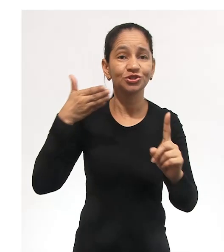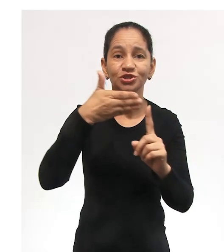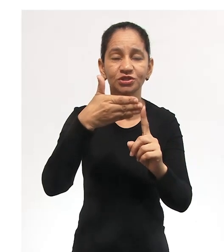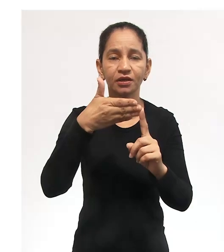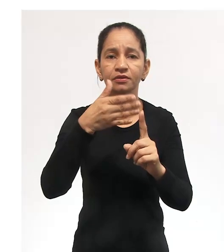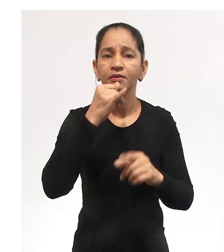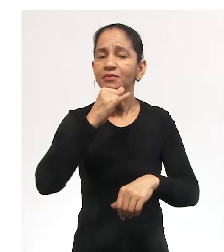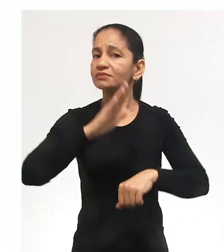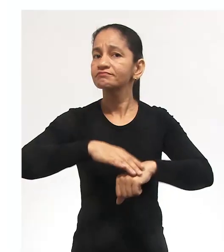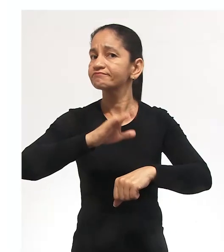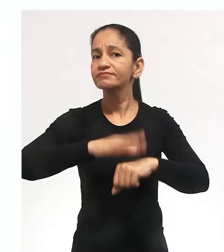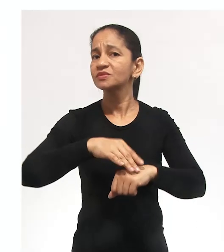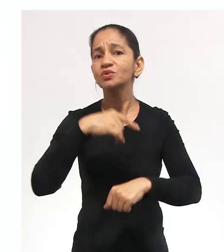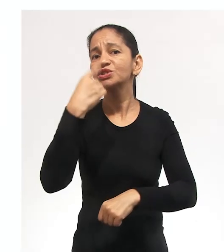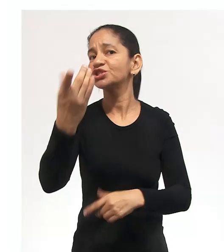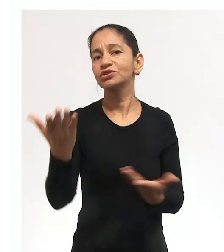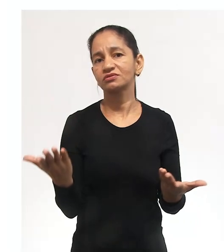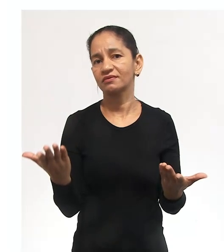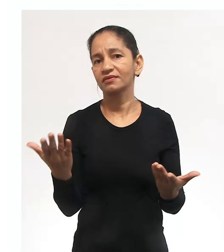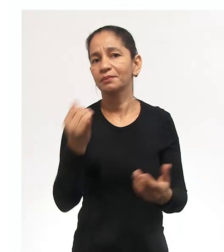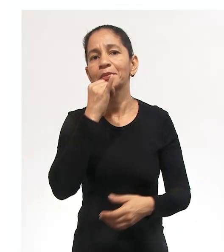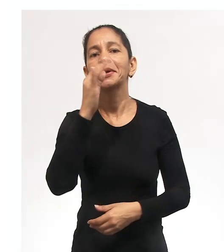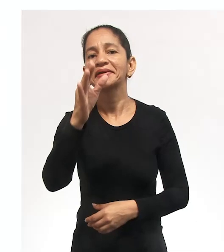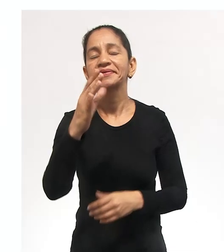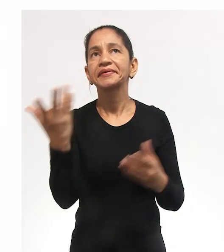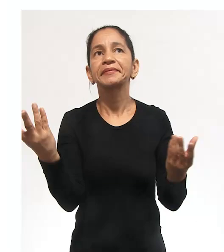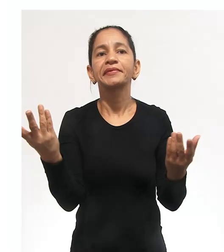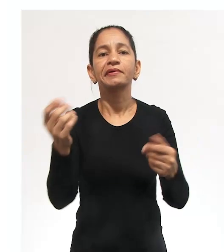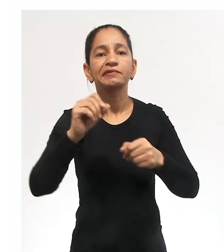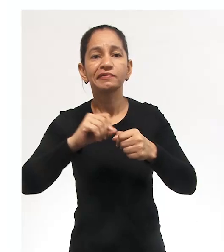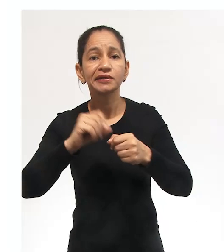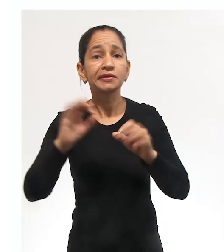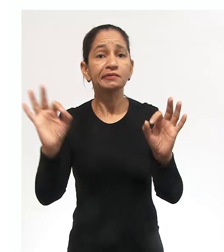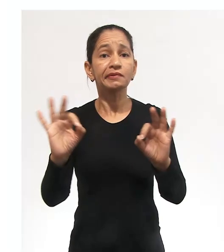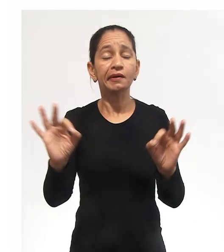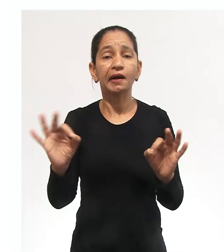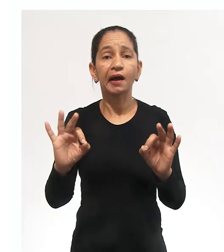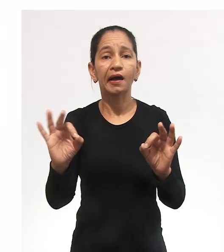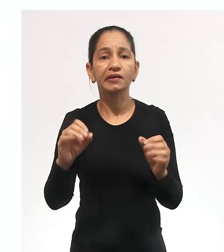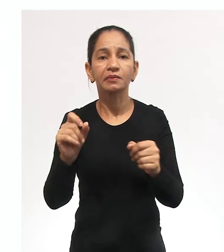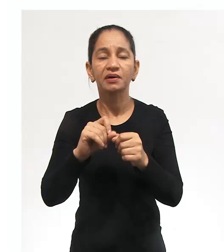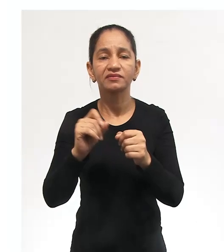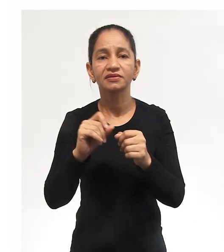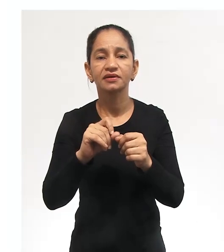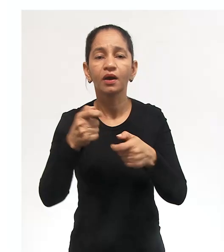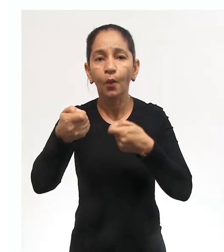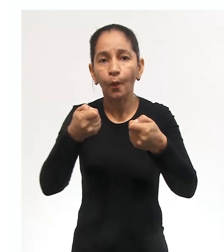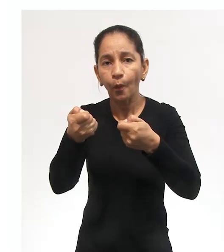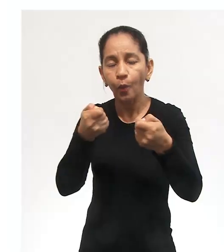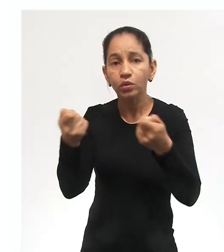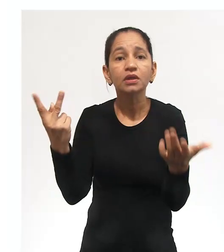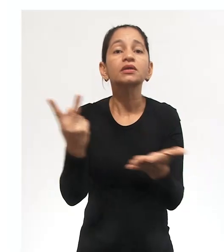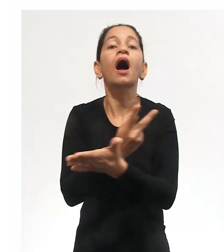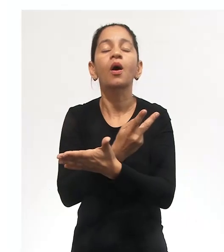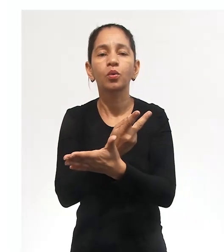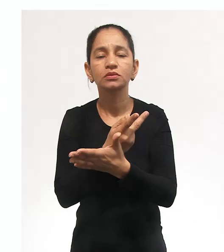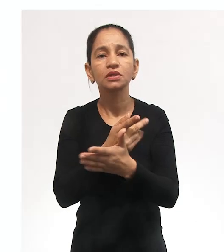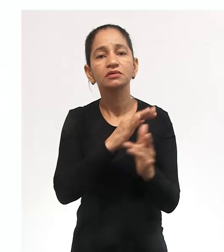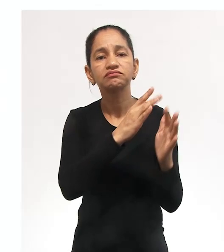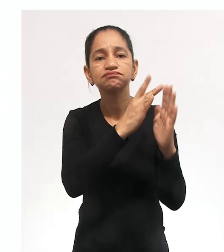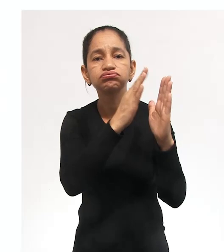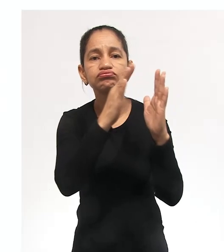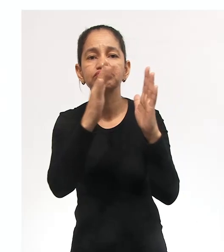uma autotutela, ninguém precisa, né, fazer nada ali para poder que o controle interno flua, né,